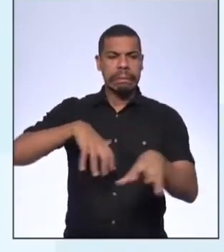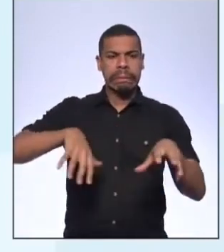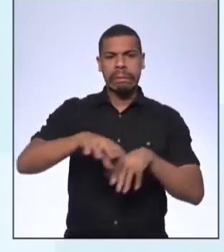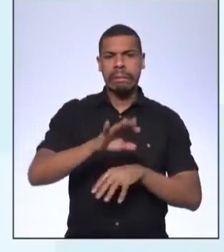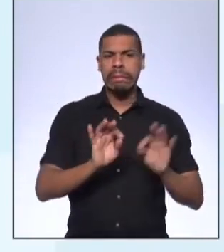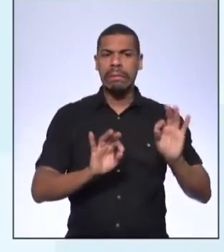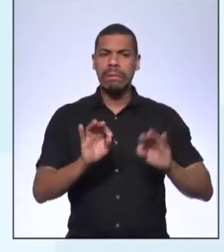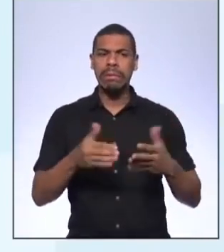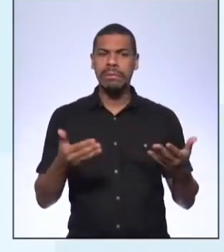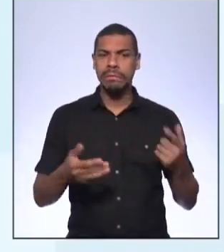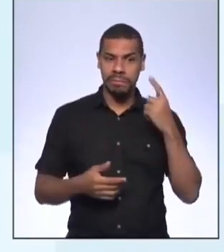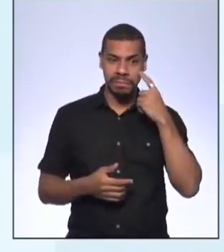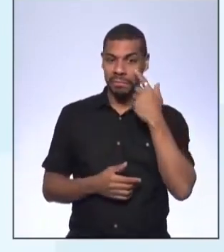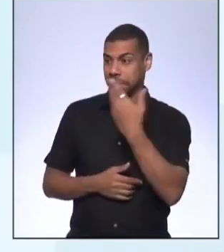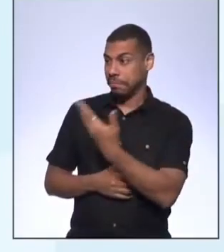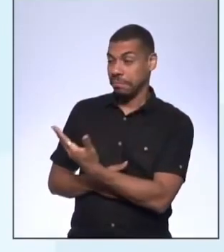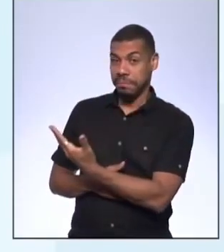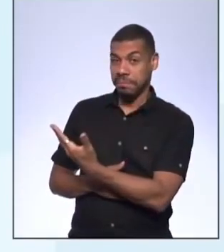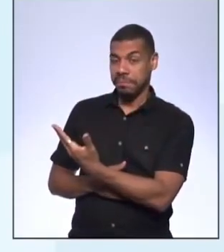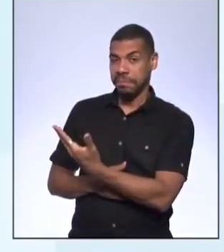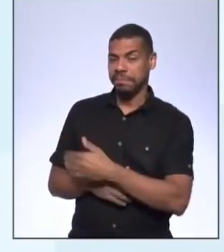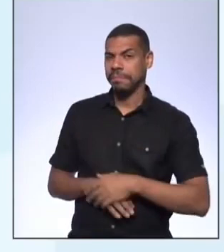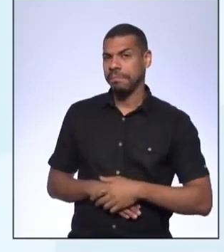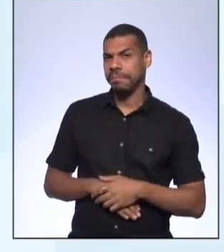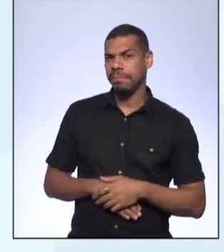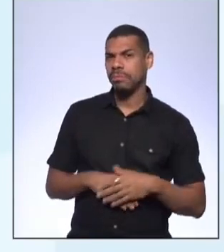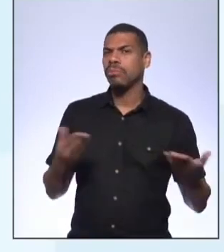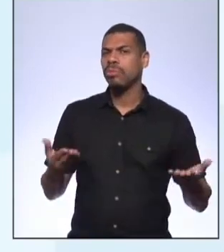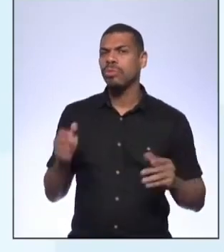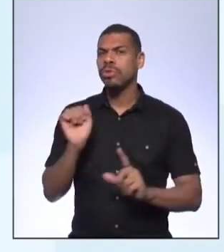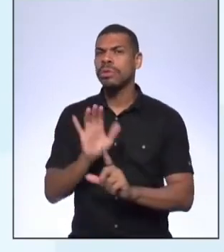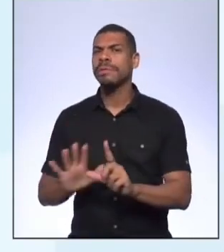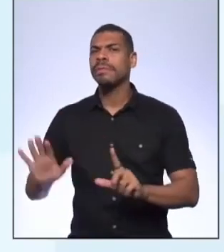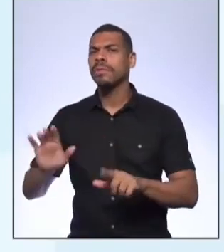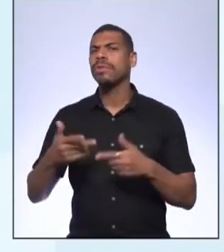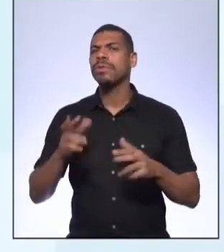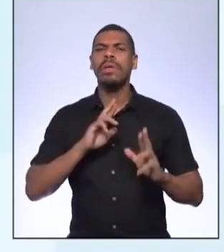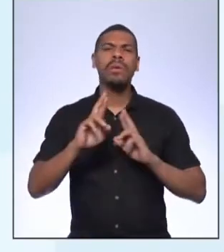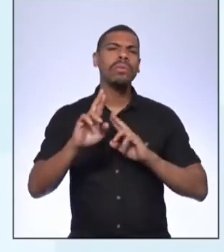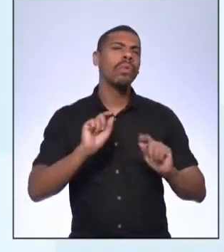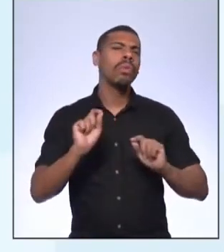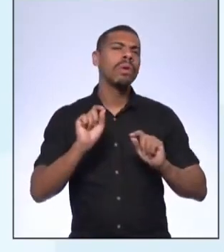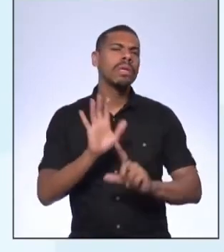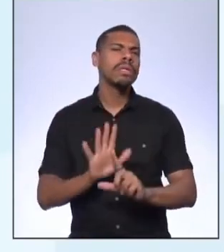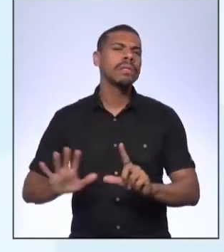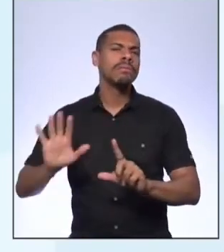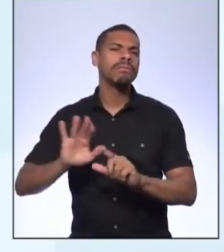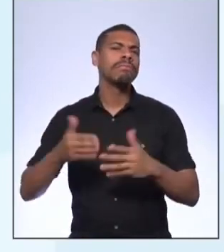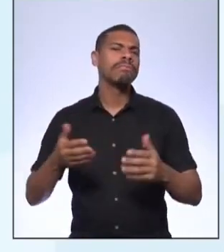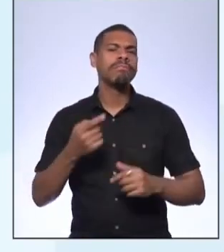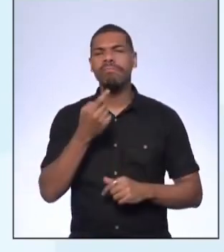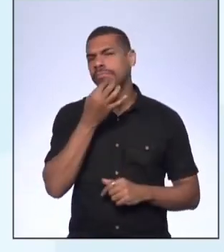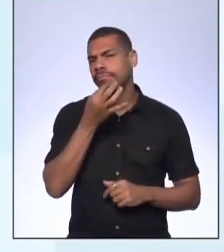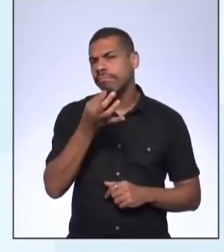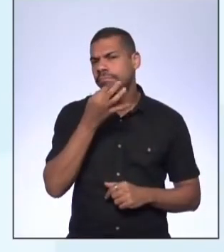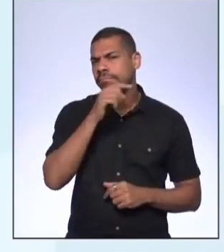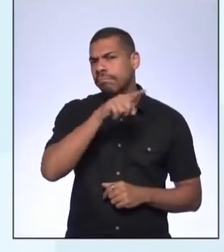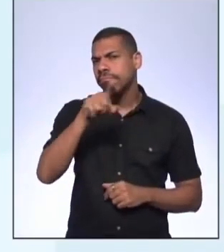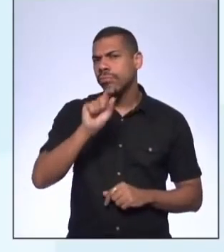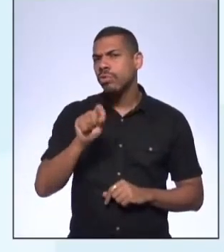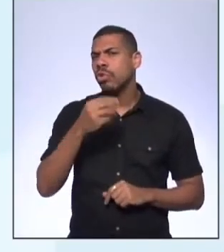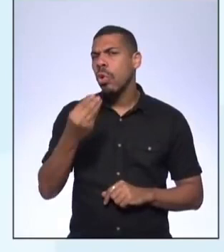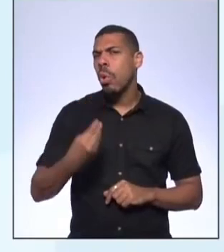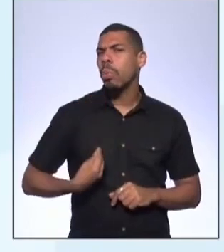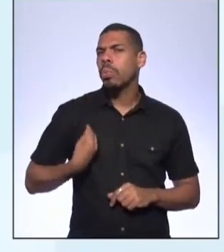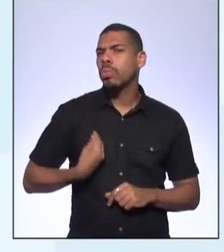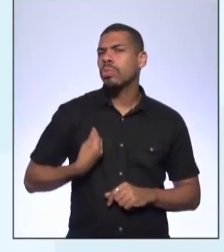as construções que tem no entorno e, com base nisso, respondam. O que essa imagem pode sugerir sobre a vida